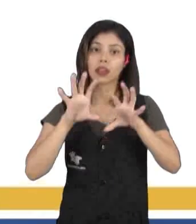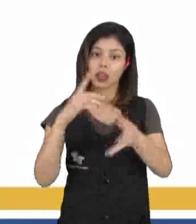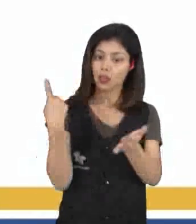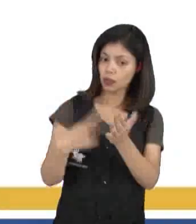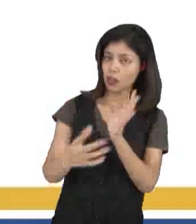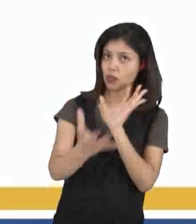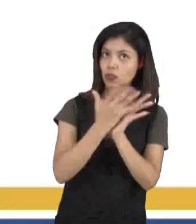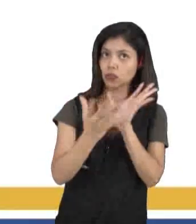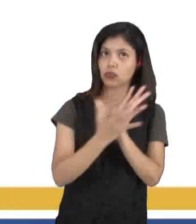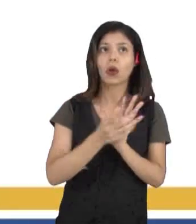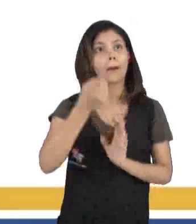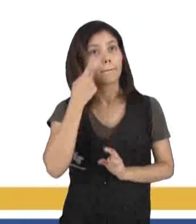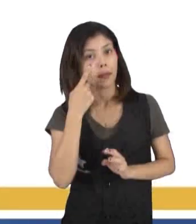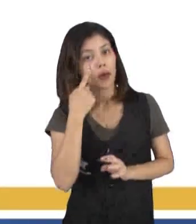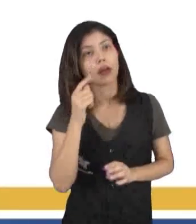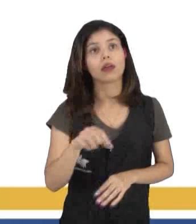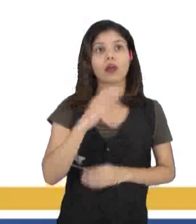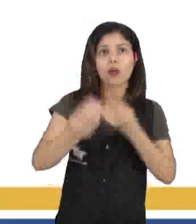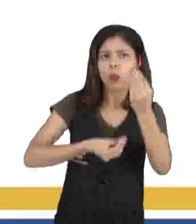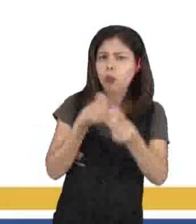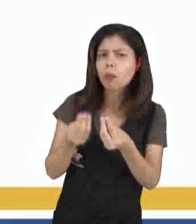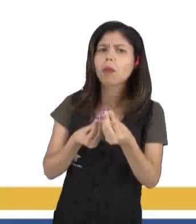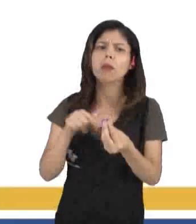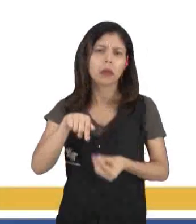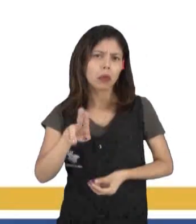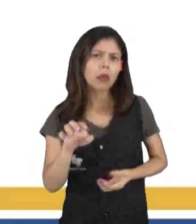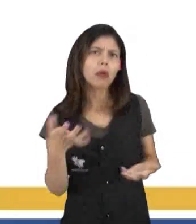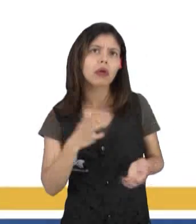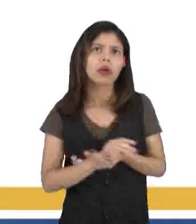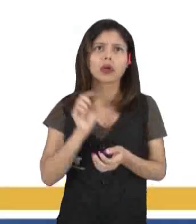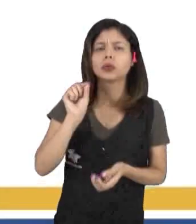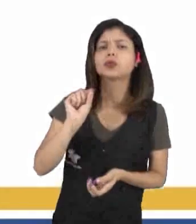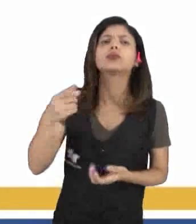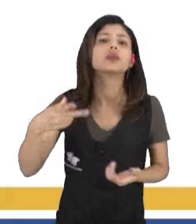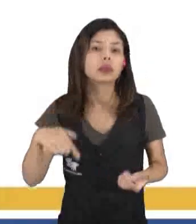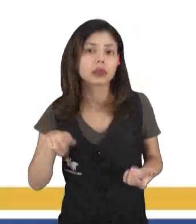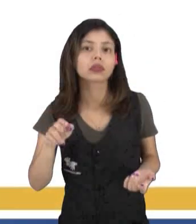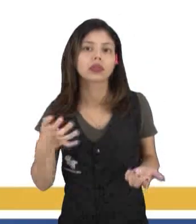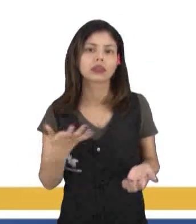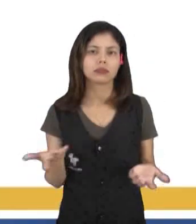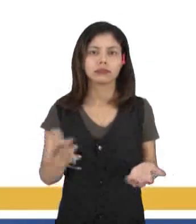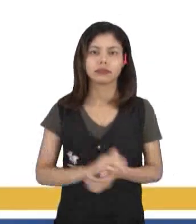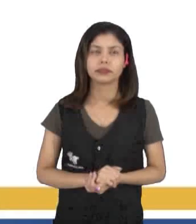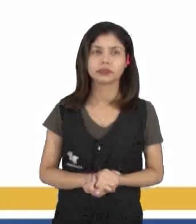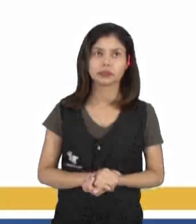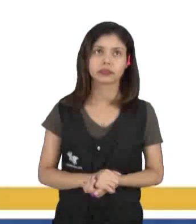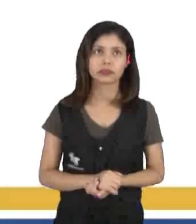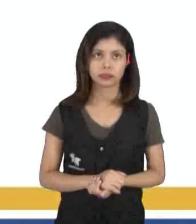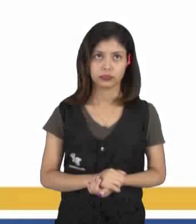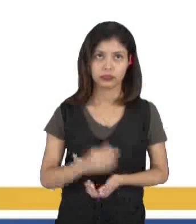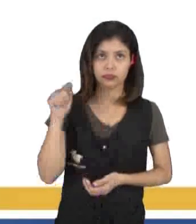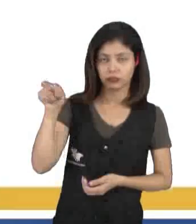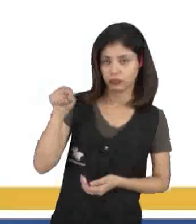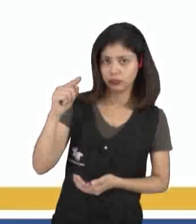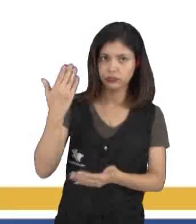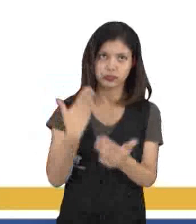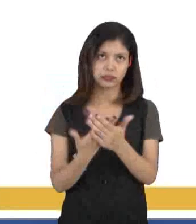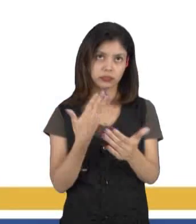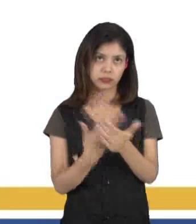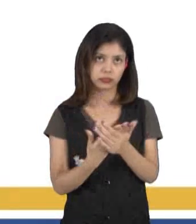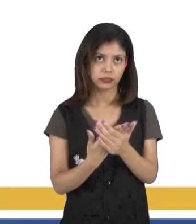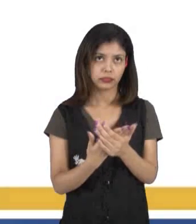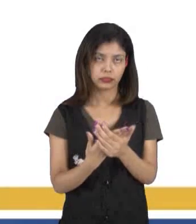essas conjunções comparativas são o como, o que, o do que, tá? Ela